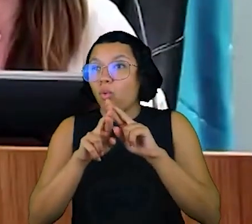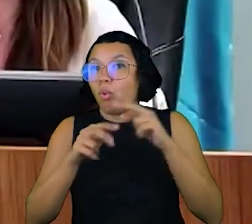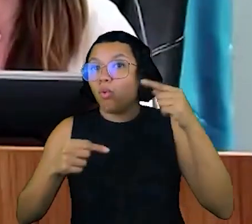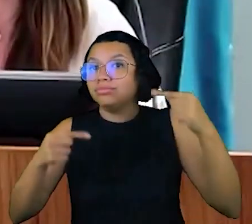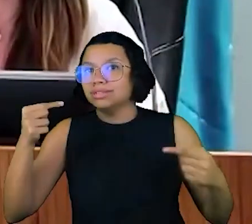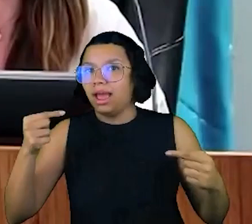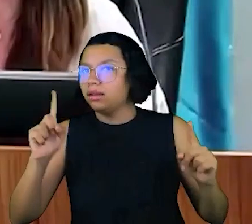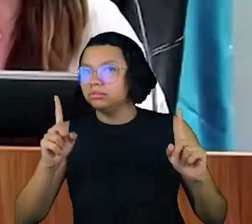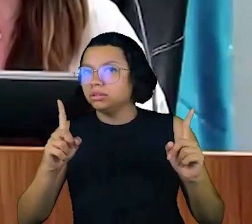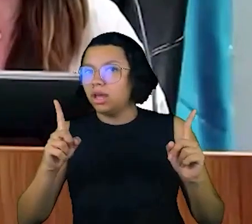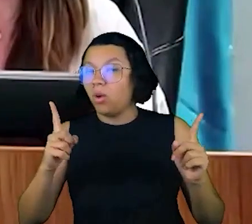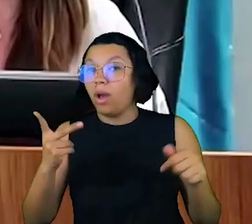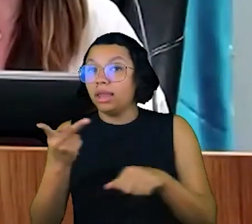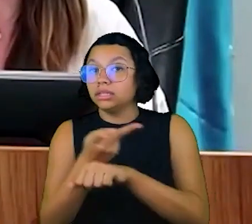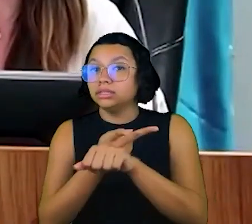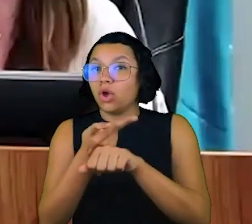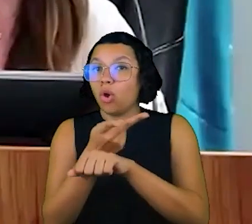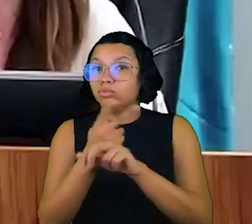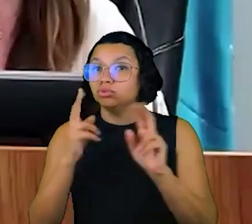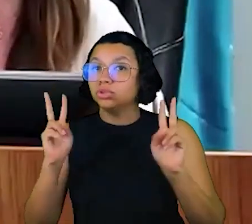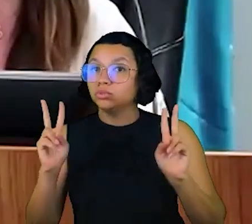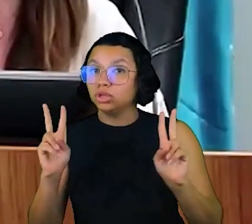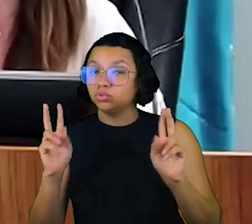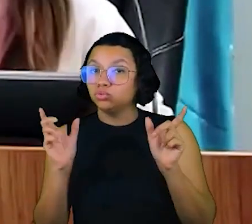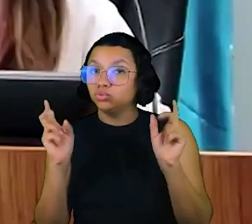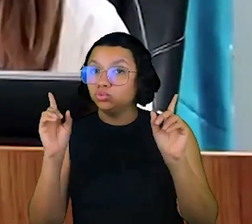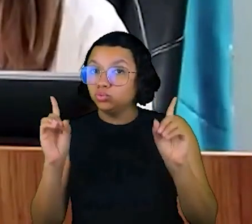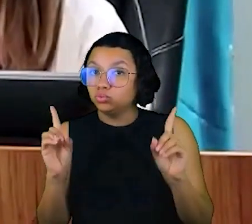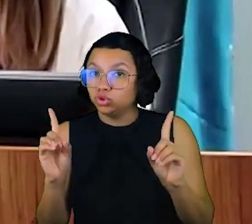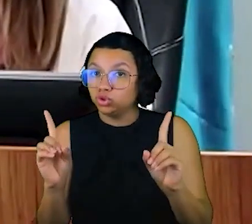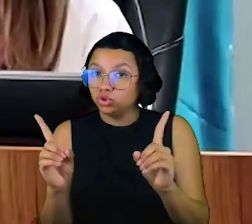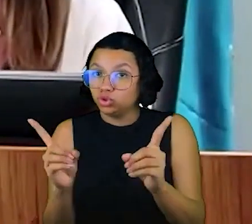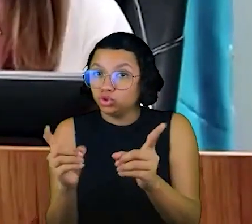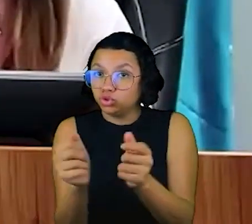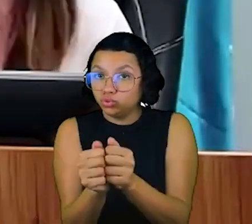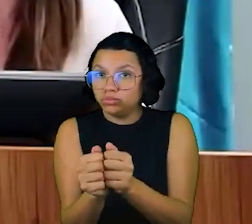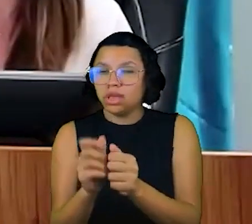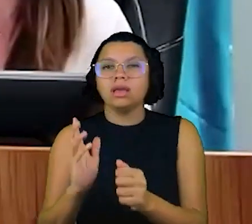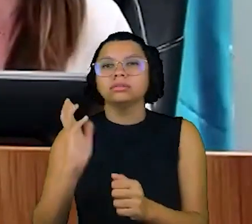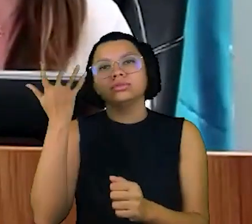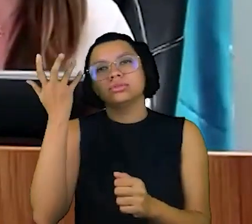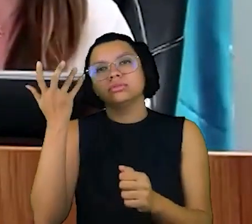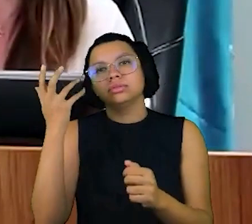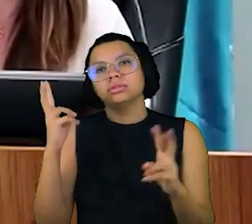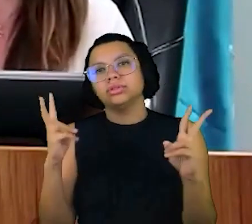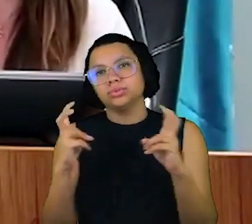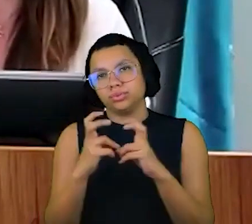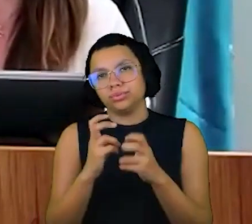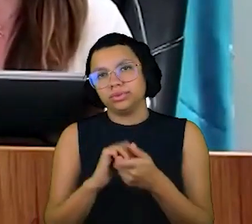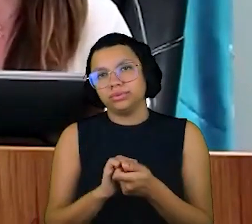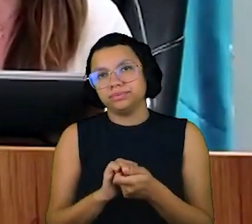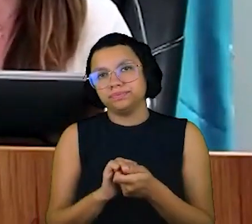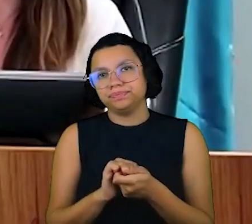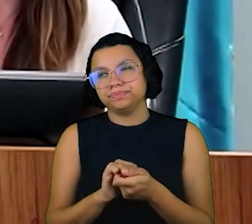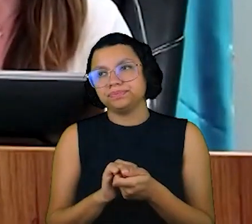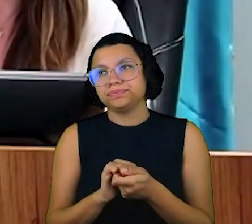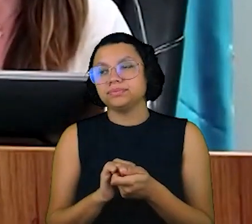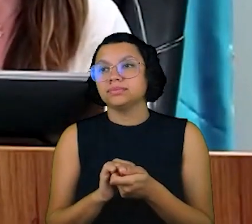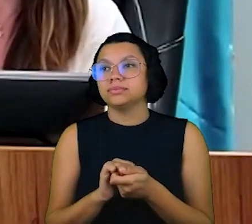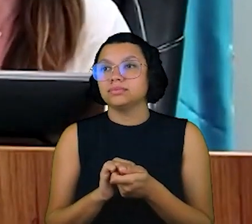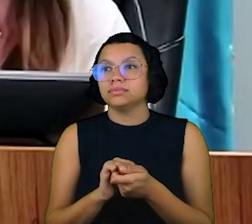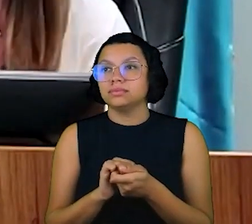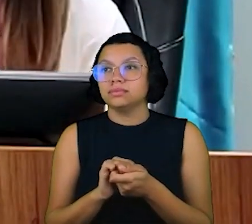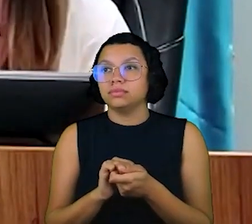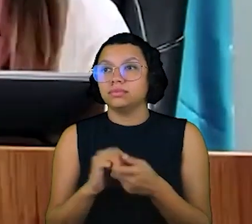sujeitos em antagonismo. Elas estão em busca, ambas, de uma mesma coisa, que é a solução do